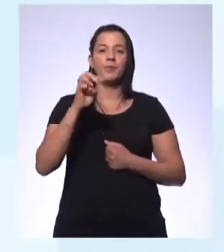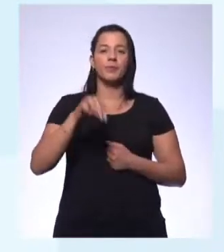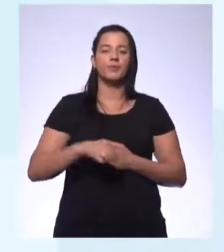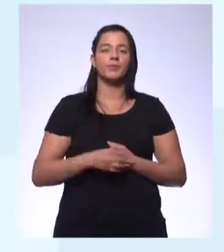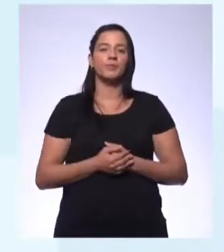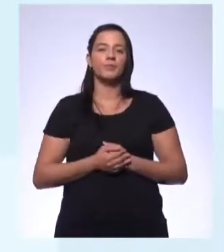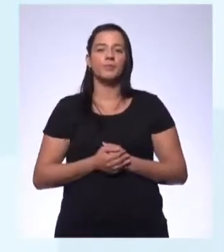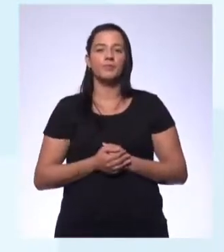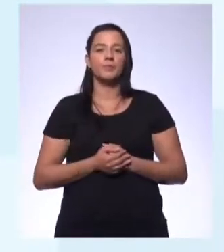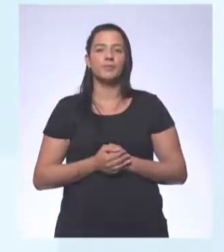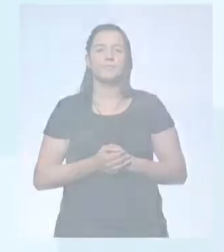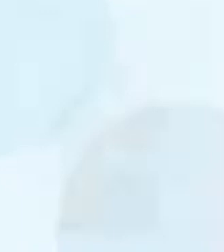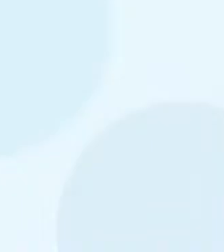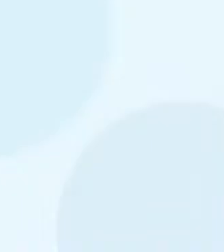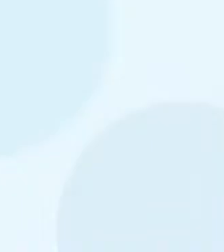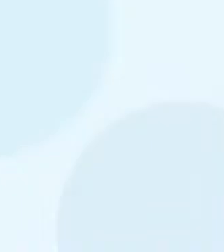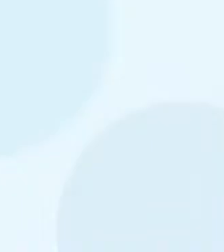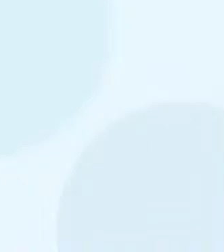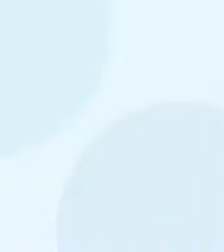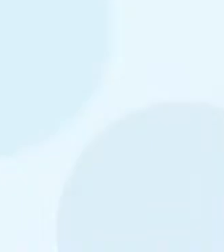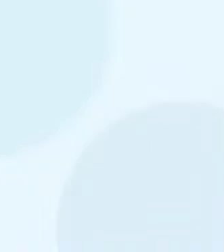volta.